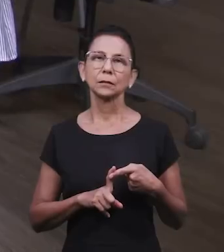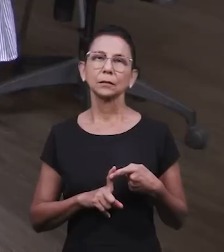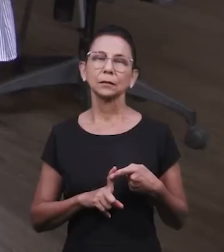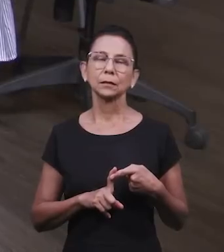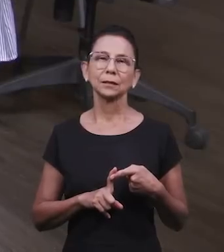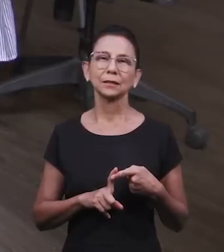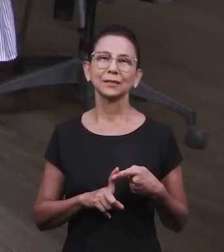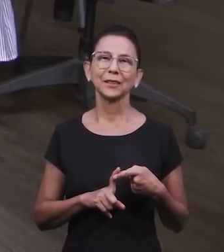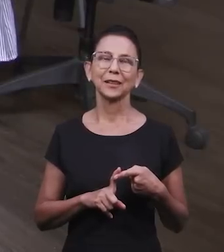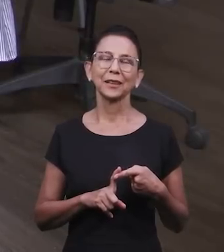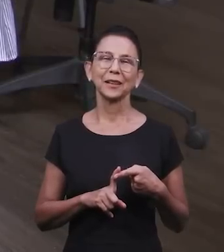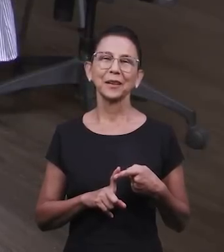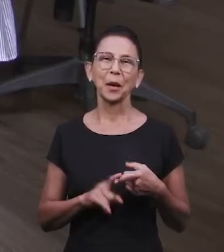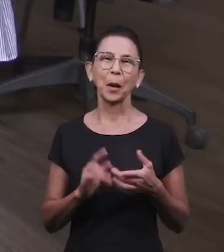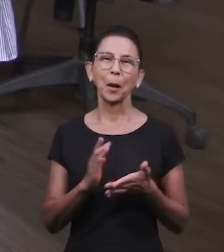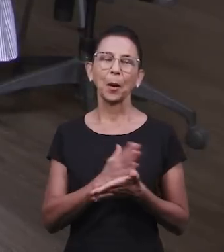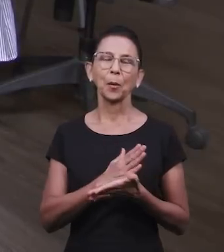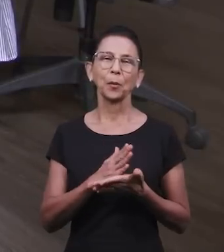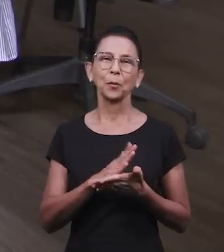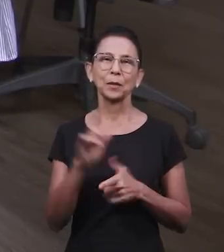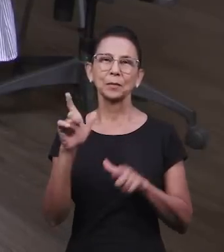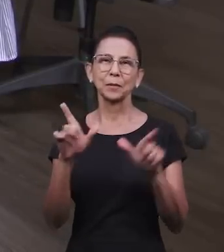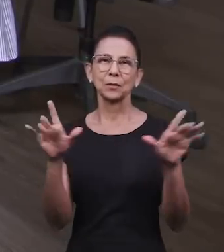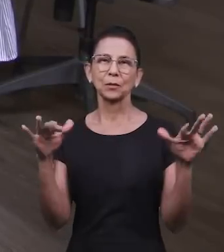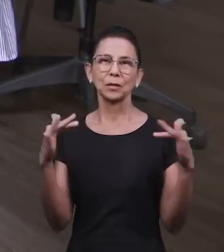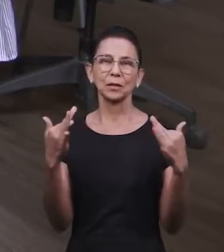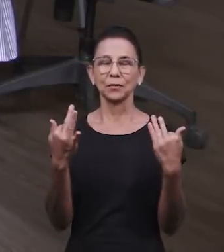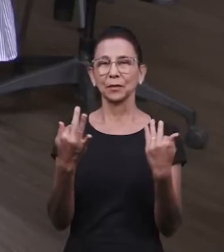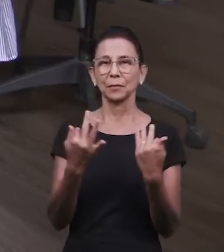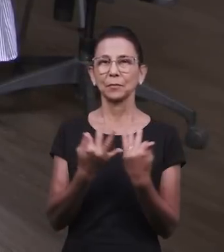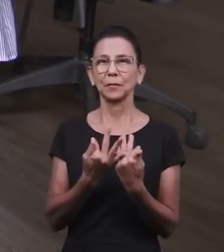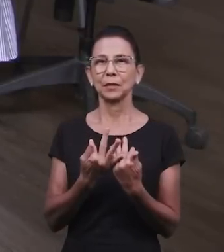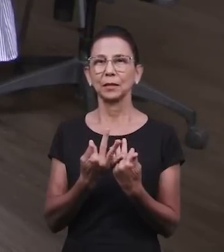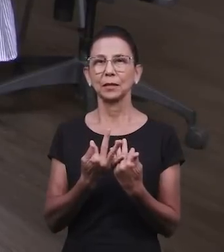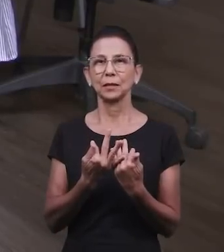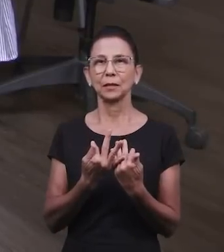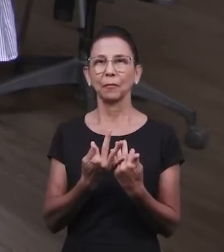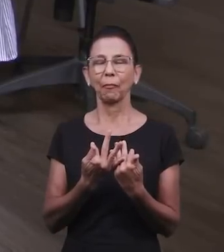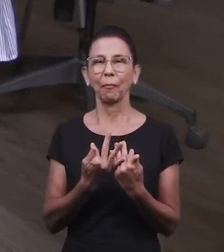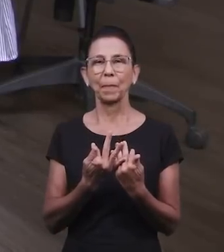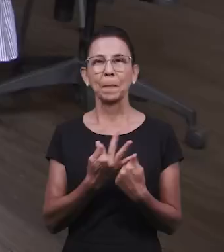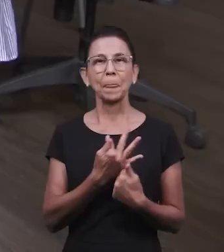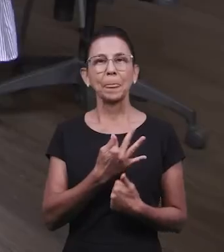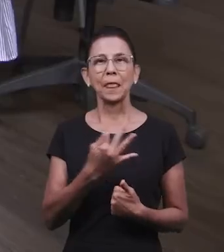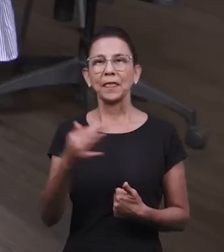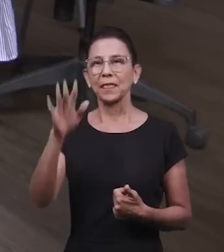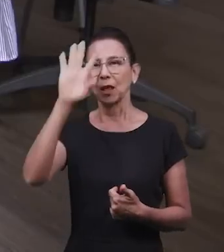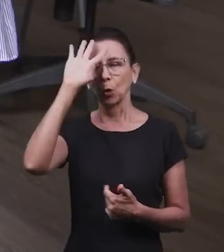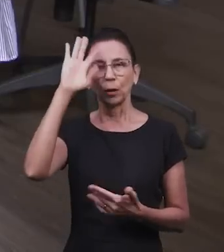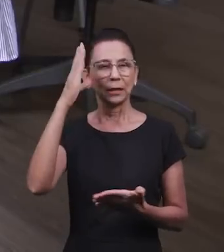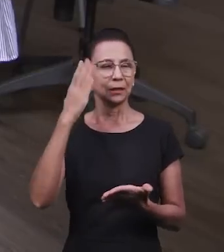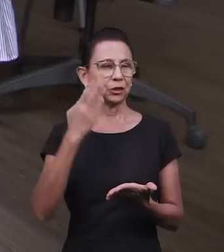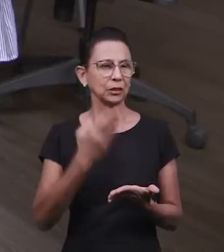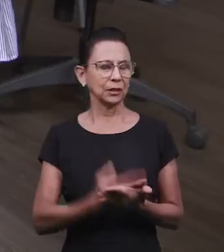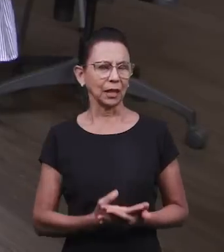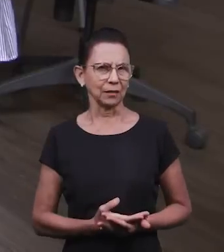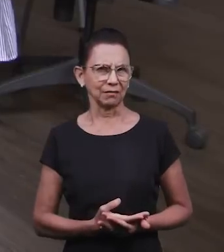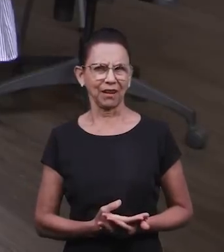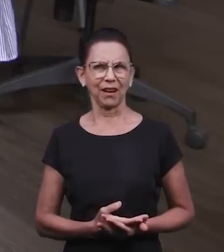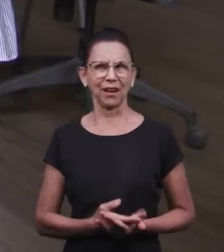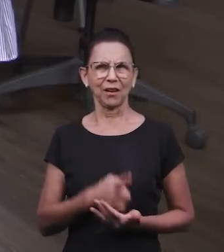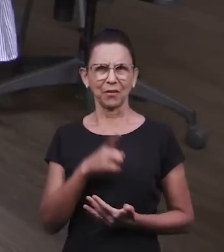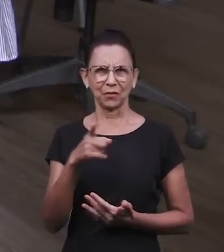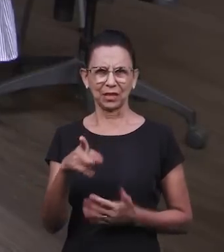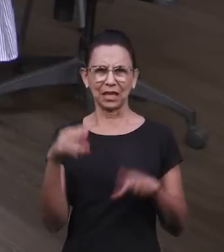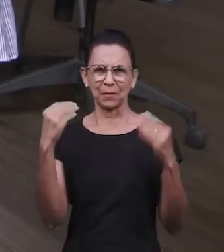alguns parentes não acreditaram que nós fizemos essa viagem porque a gente resolveu não postar nas redes sociais. Não, se